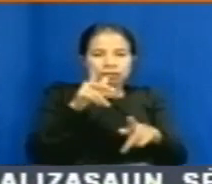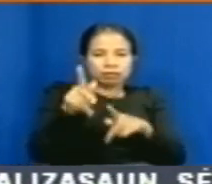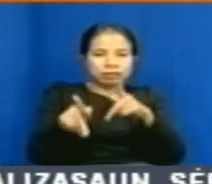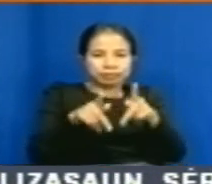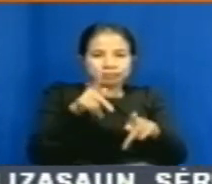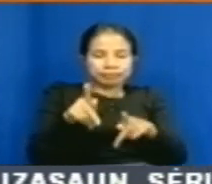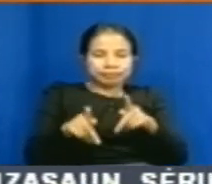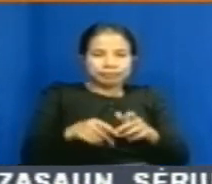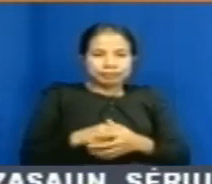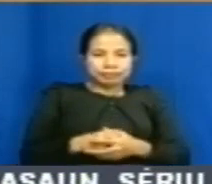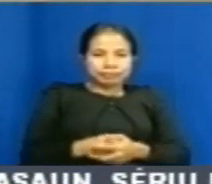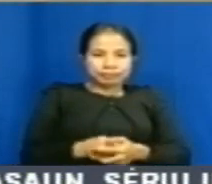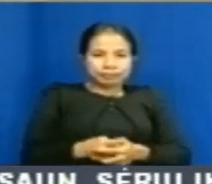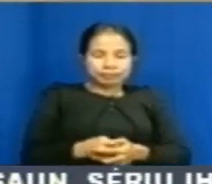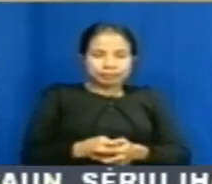sociedade.